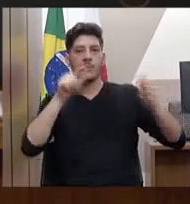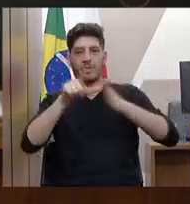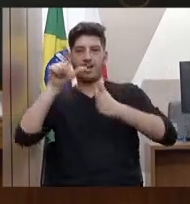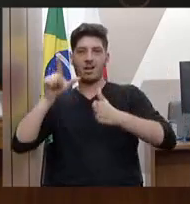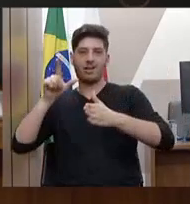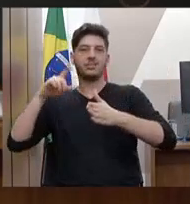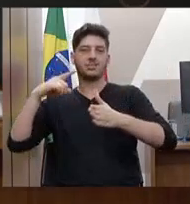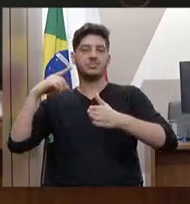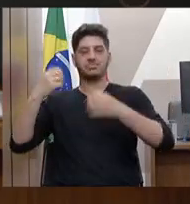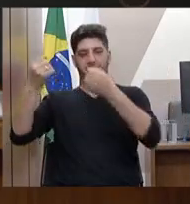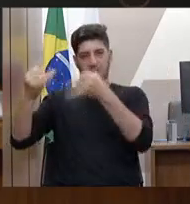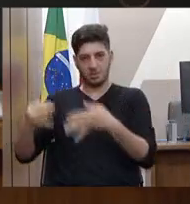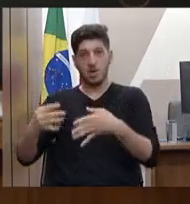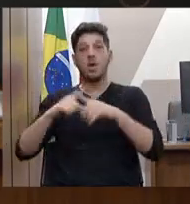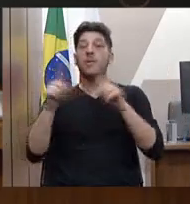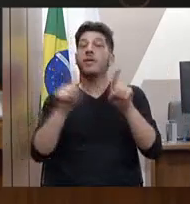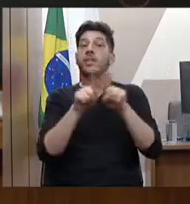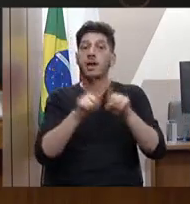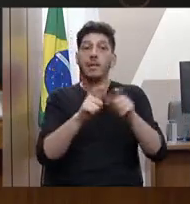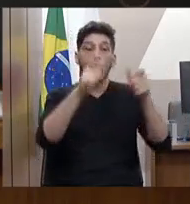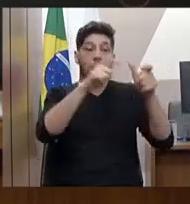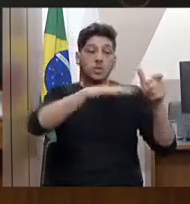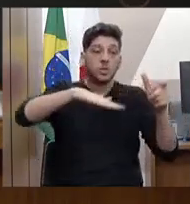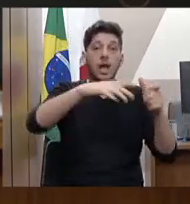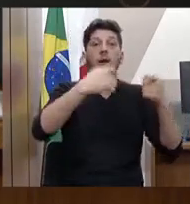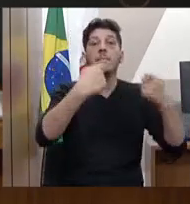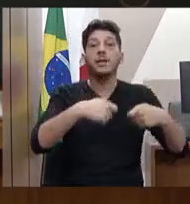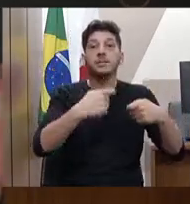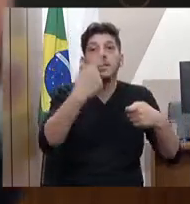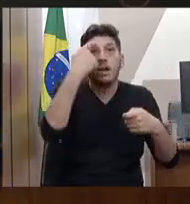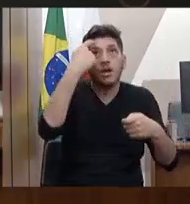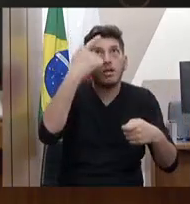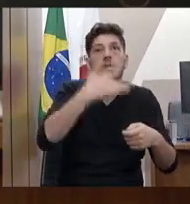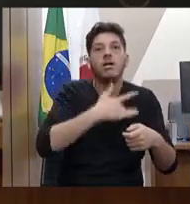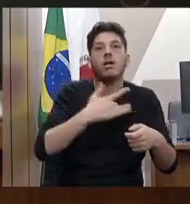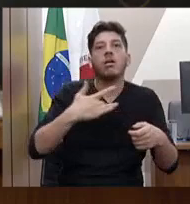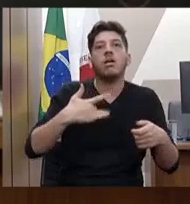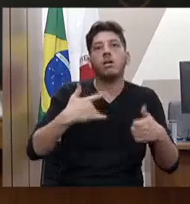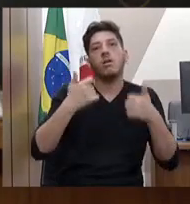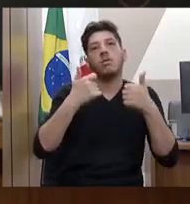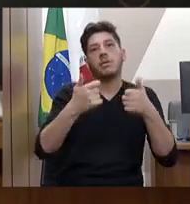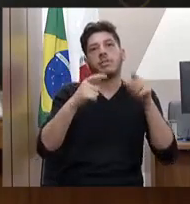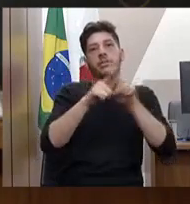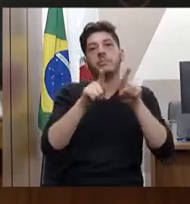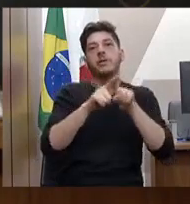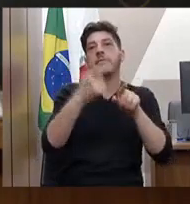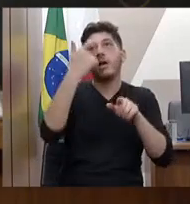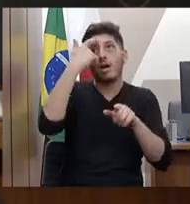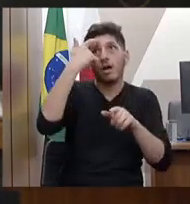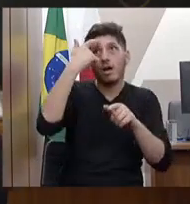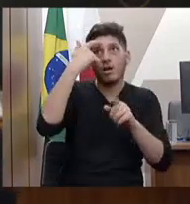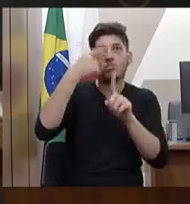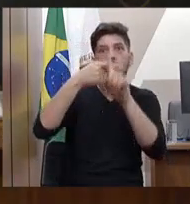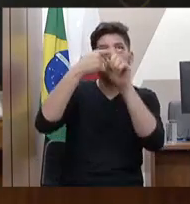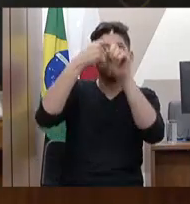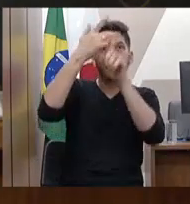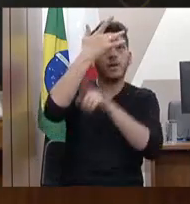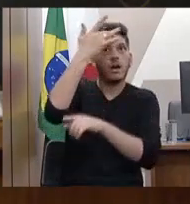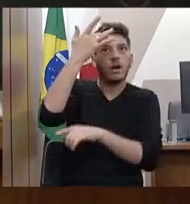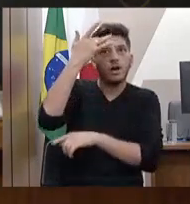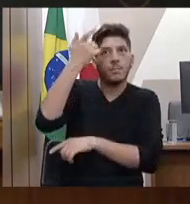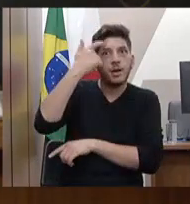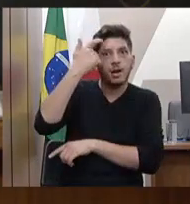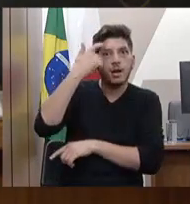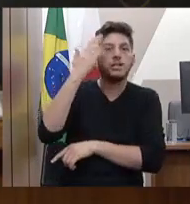em muito relevante um ambiente saudável na Perspectiva mental do Trabalhador é mental